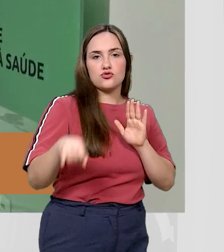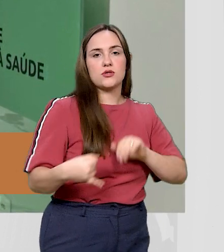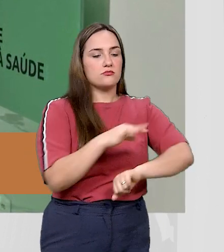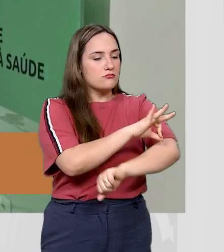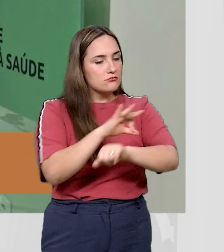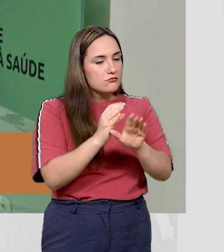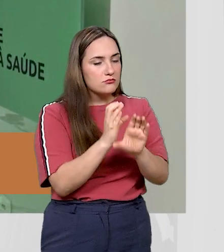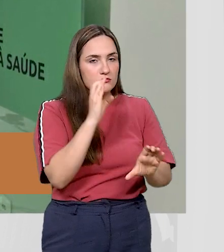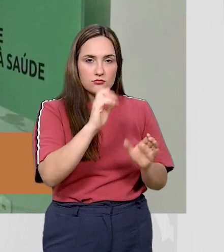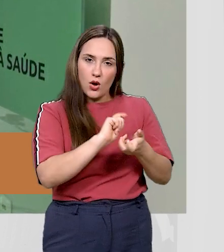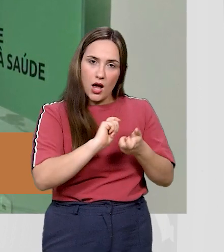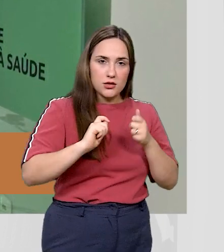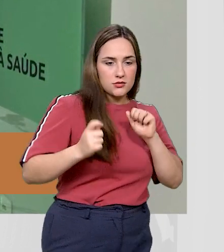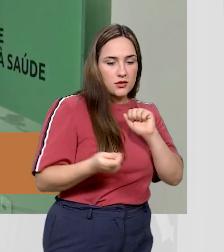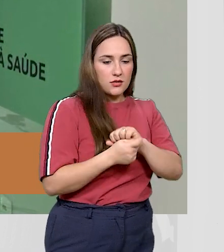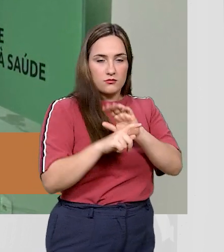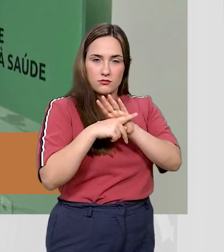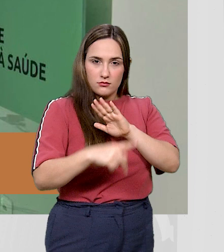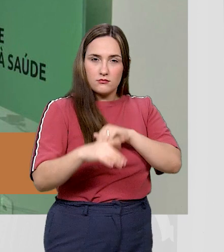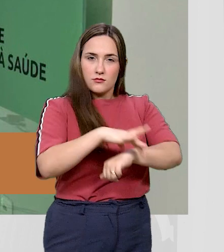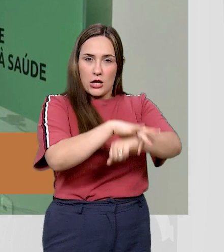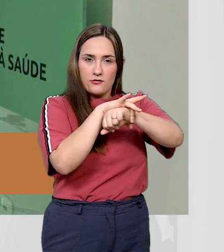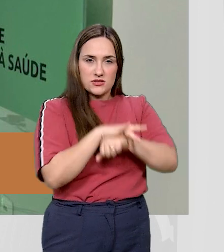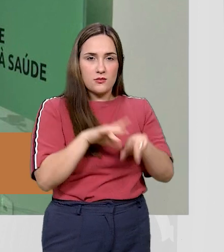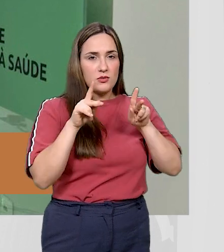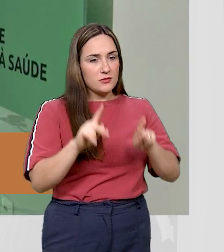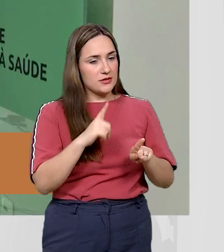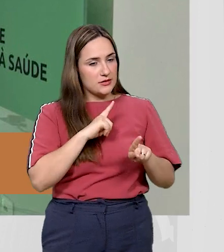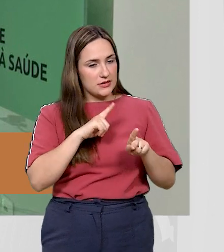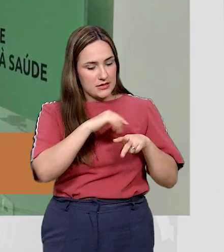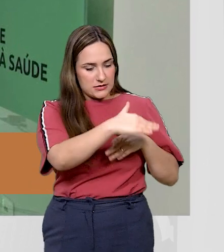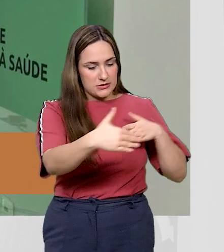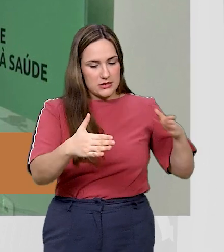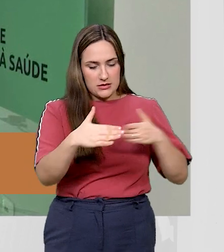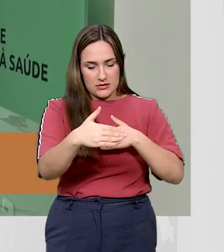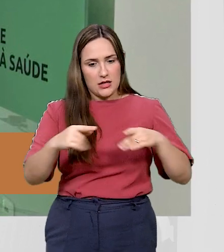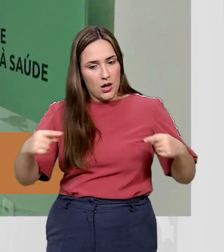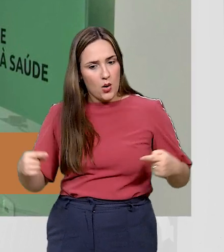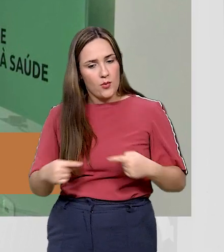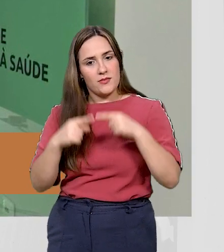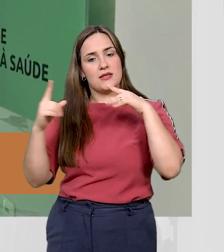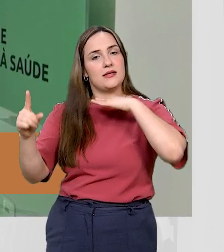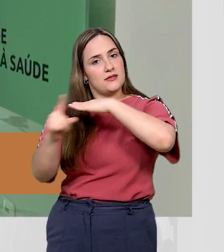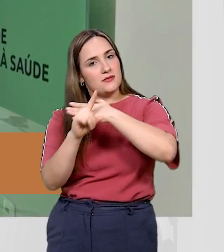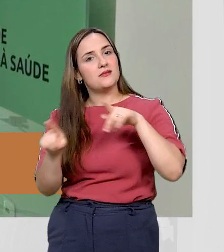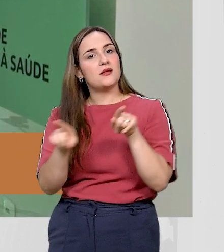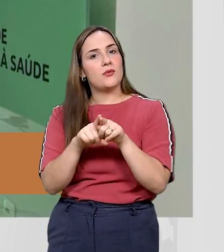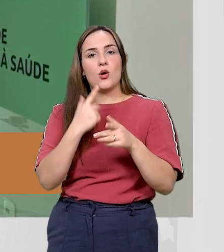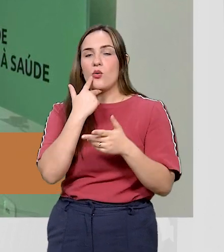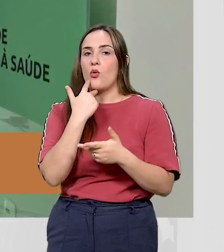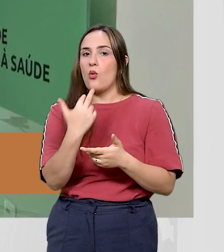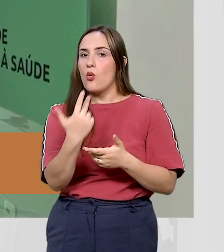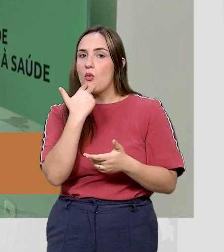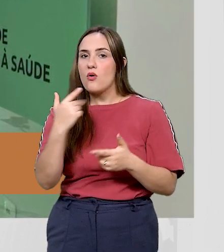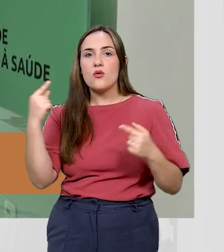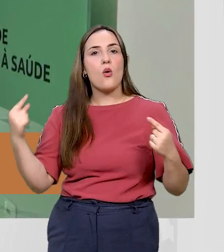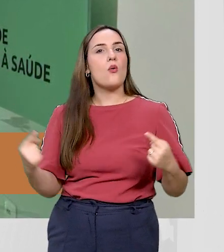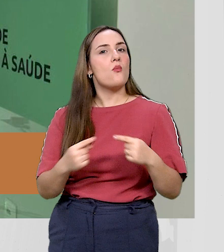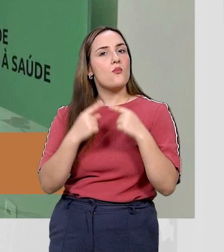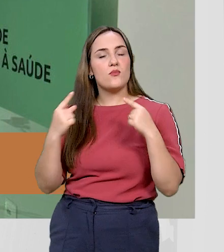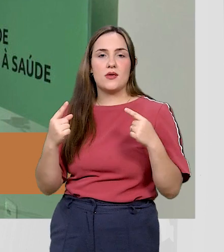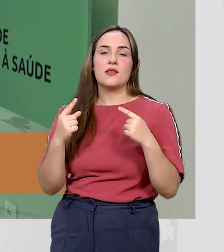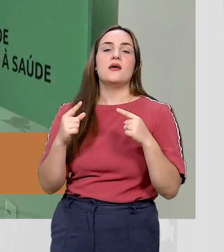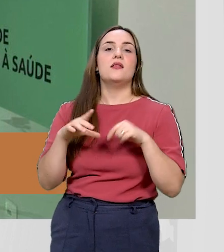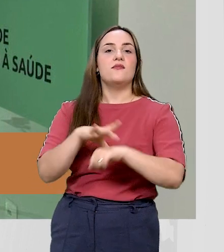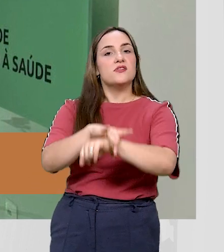partir de um projeto arquitetônico modular e moderno, com padronização de espaços para atendimento e a aplicação das cores e a